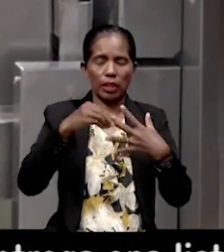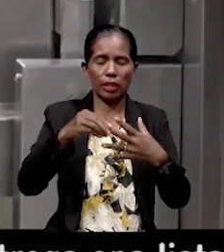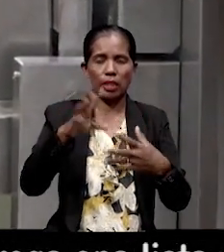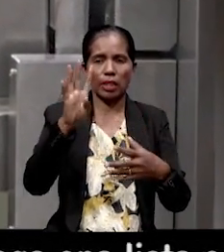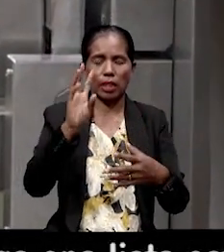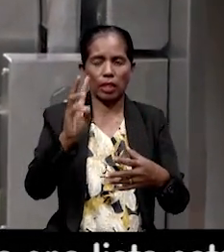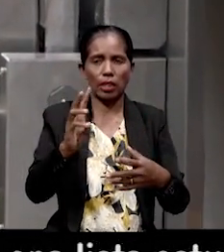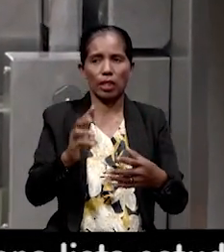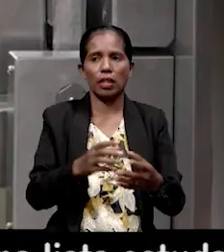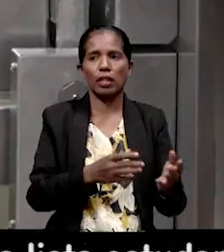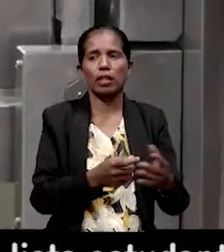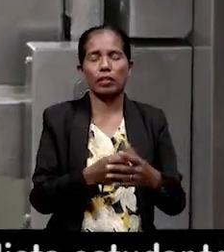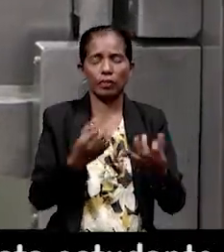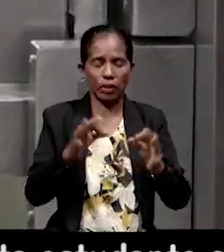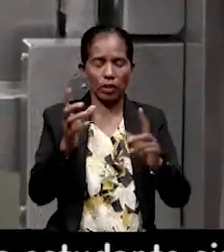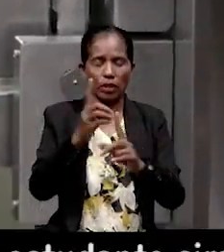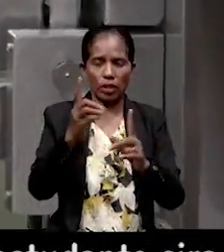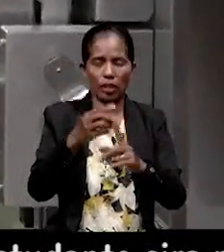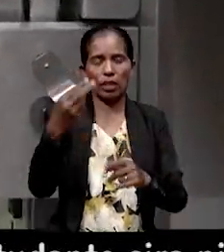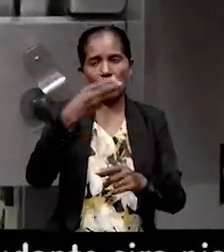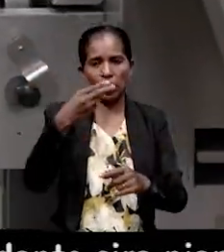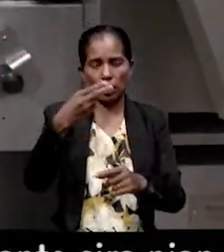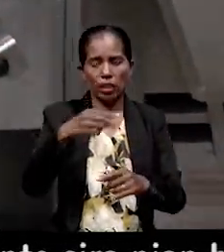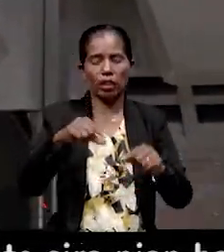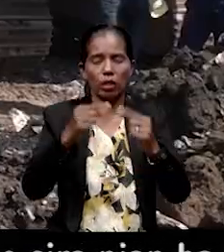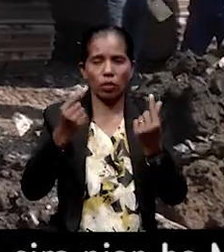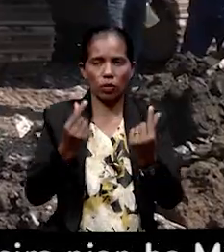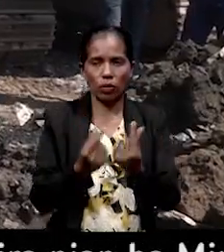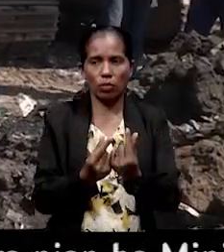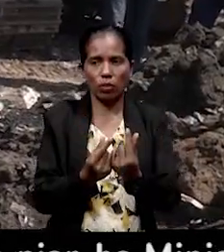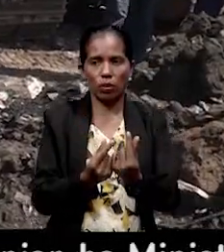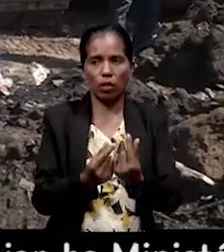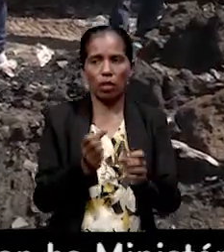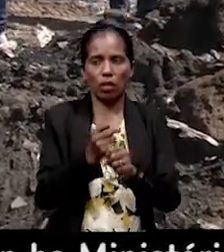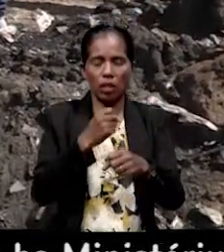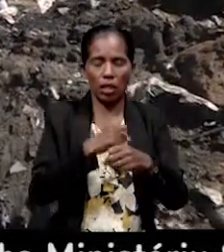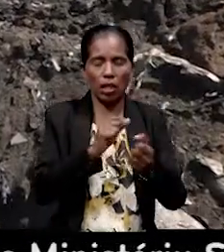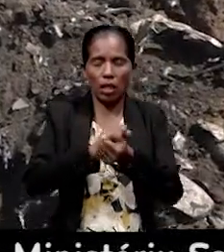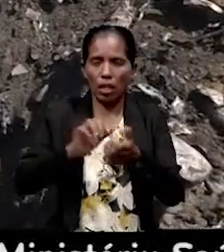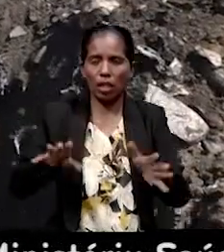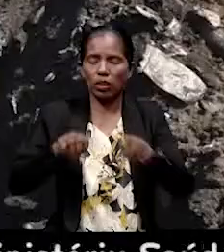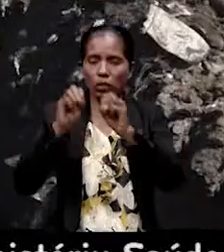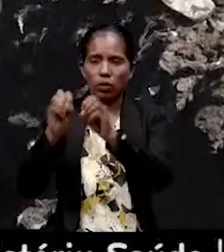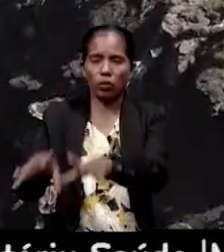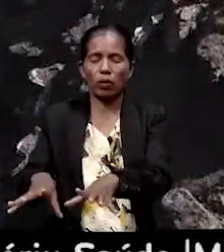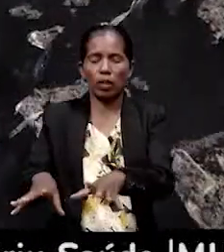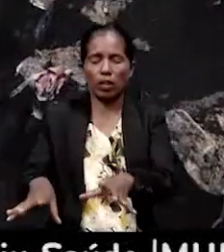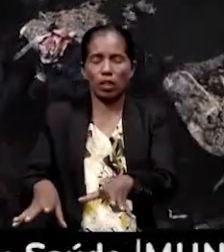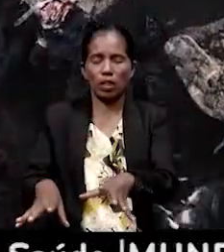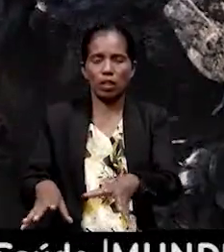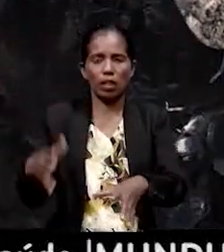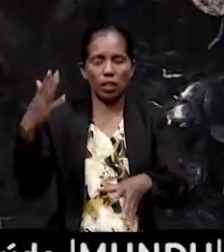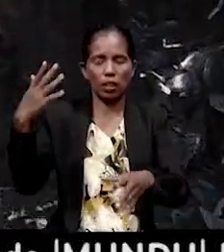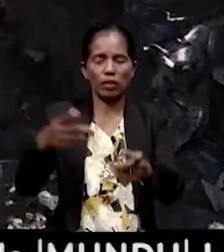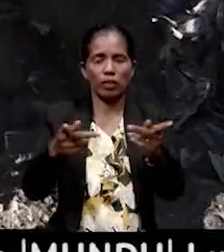da resin ne beliu ona prazo e a quinta-feira ne equipa de visão operação halo destruição ba produto ne e a centro